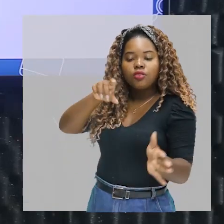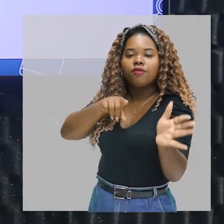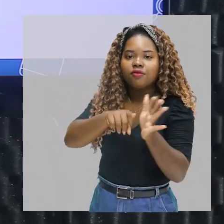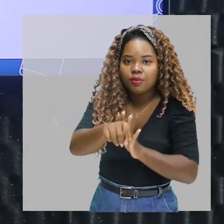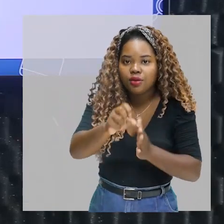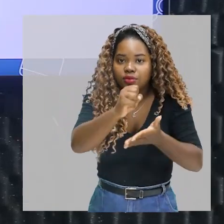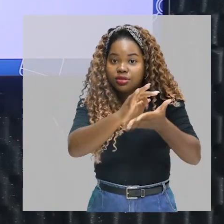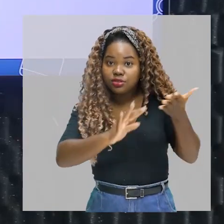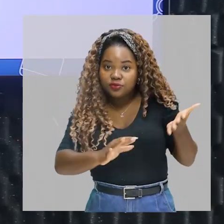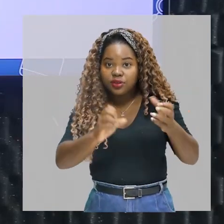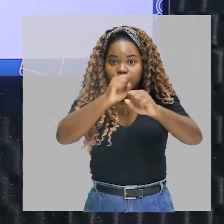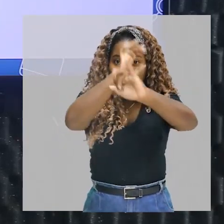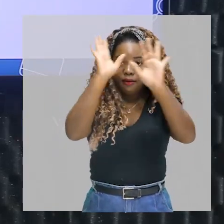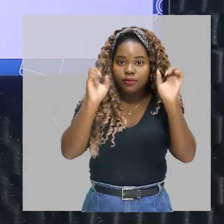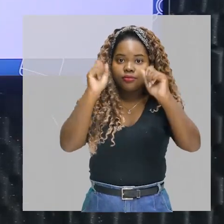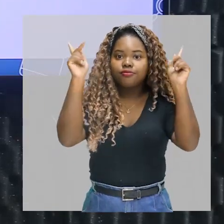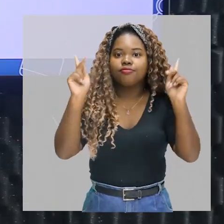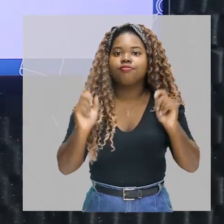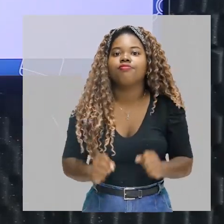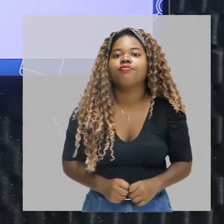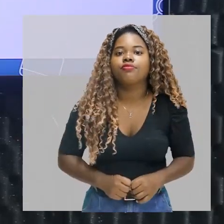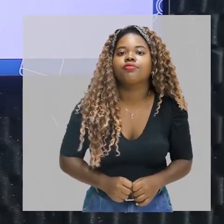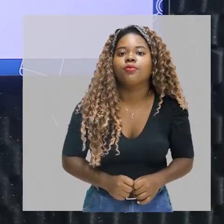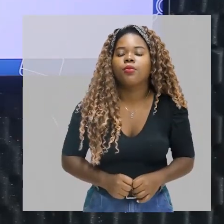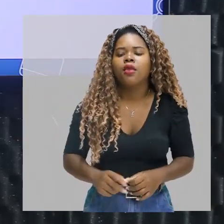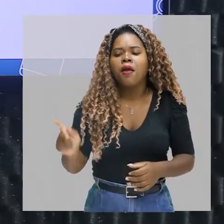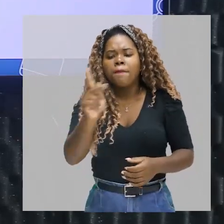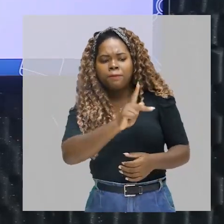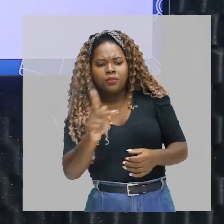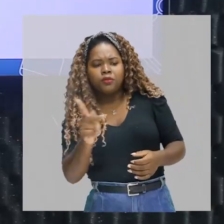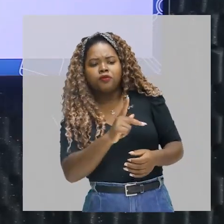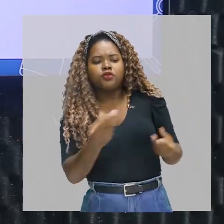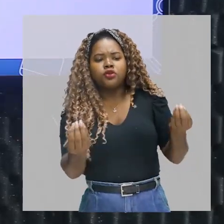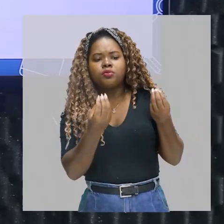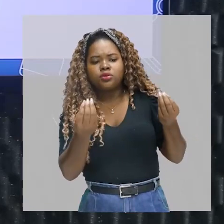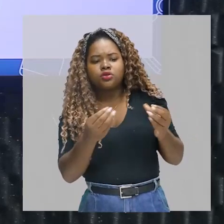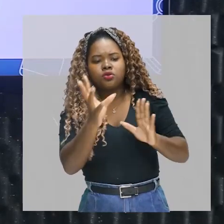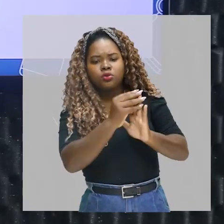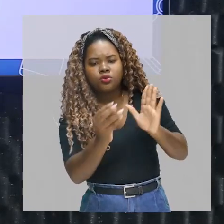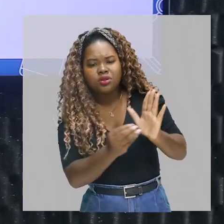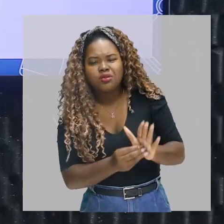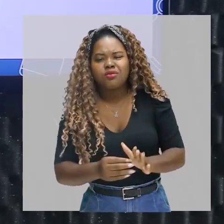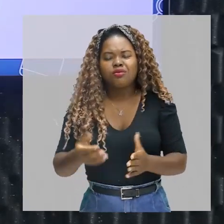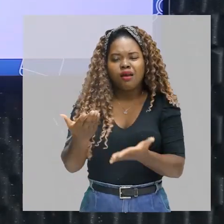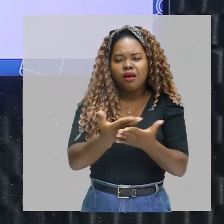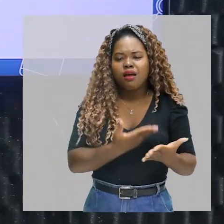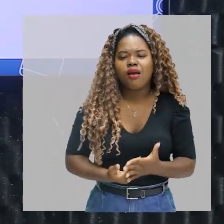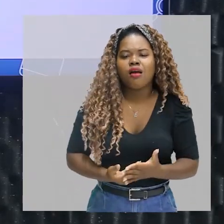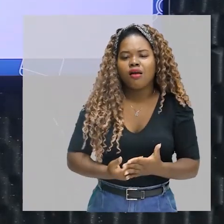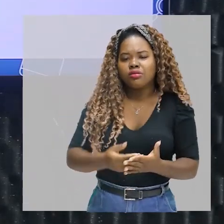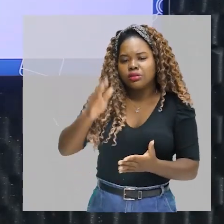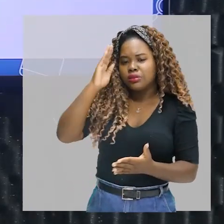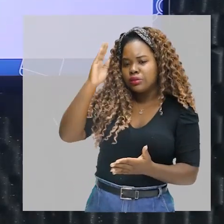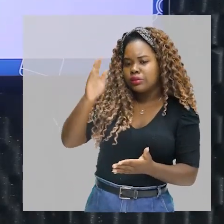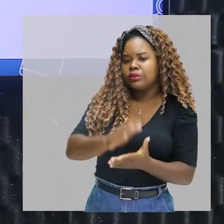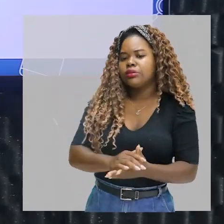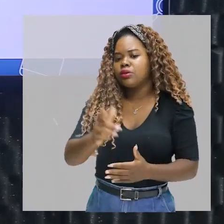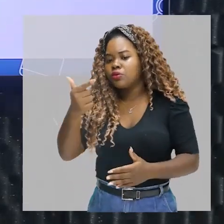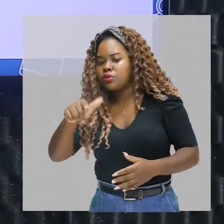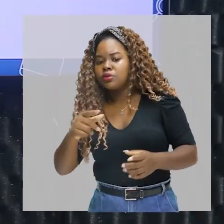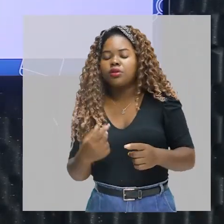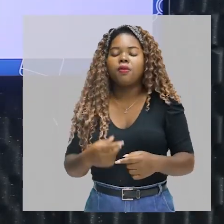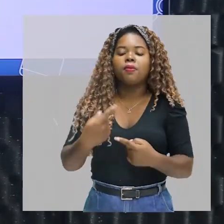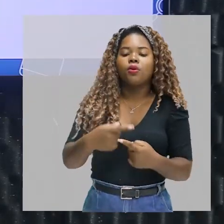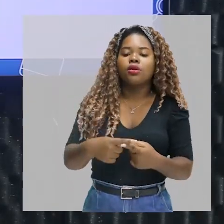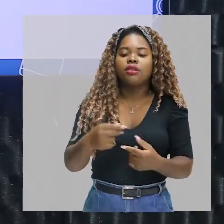questão para nós resolvermos. Professor, a aula de princípio da continuidade, e por que o senhor está falando essa outra quantidade de princípios